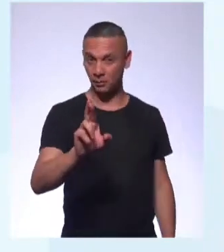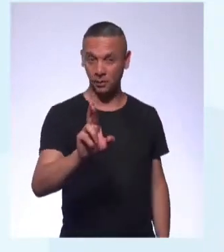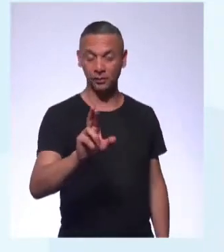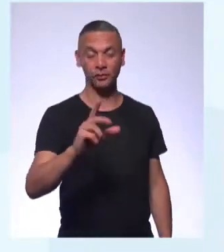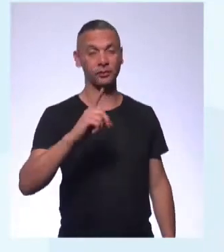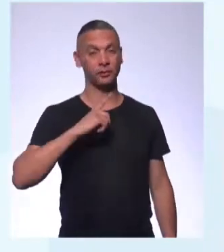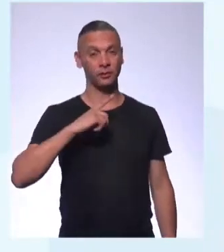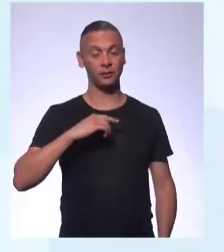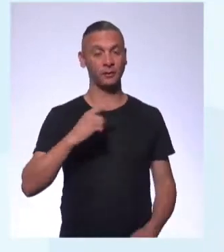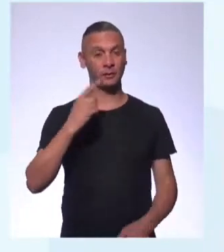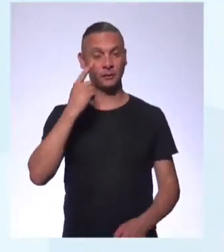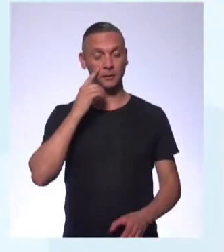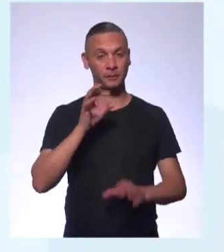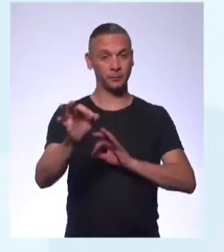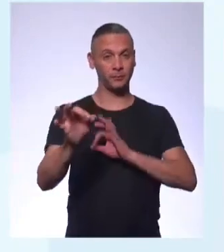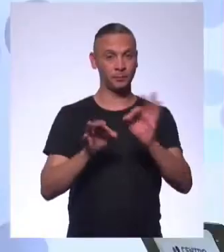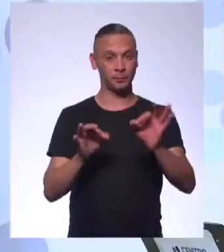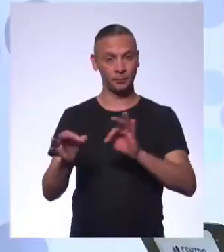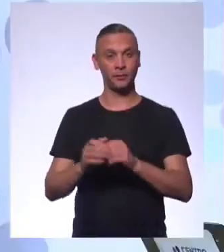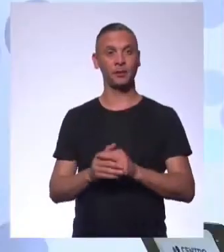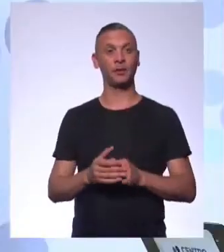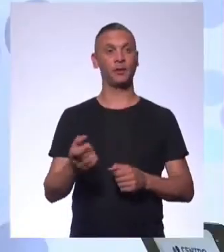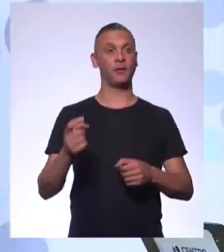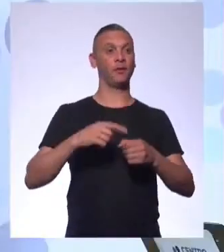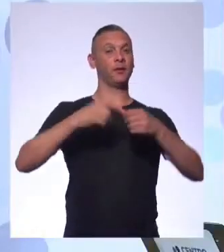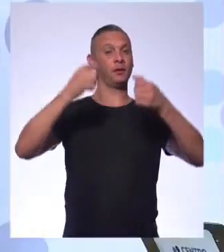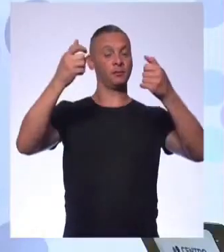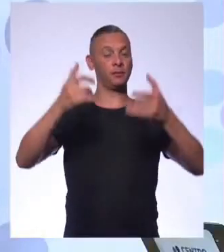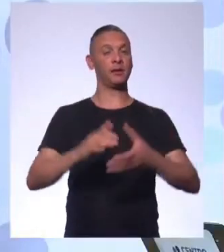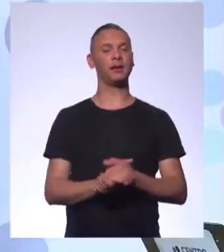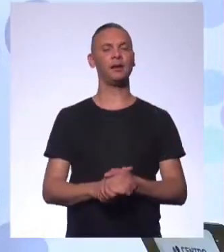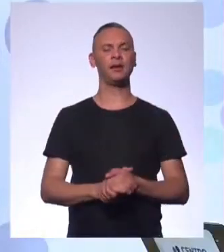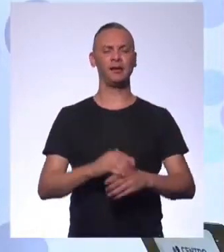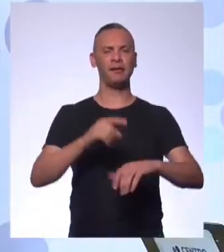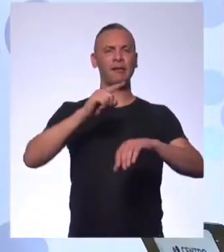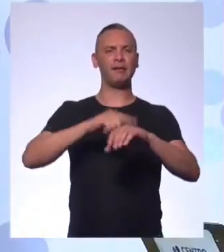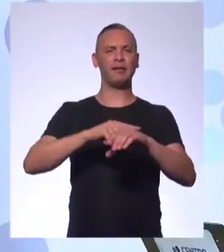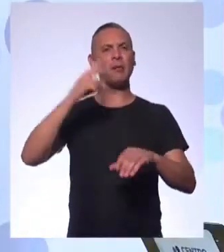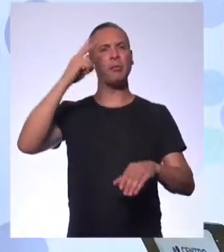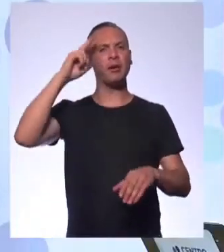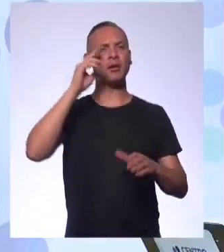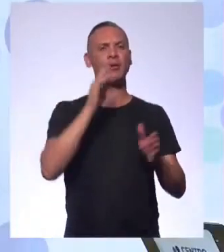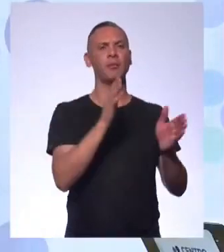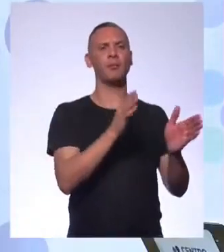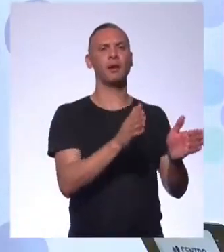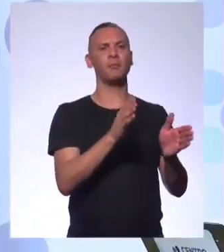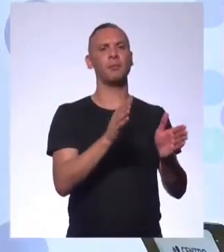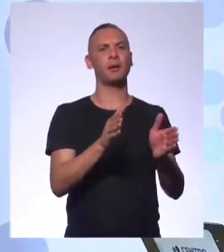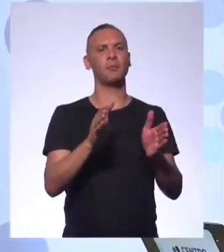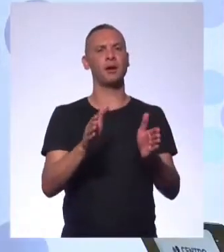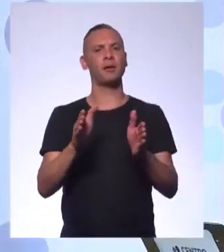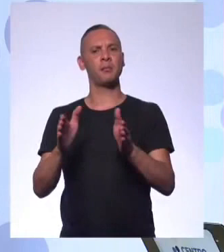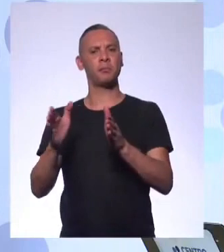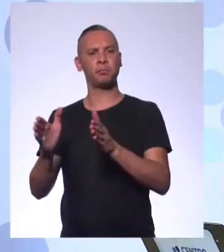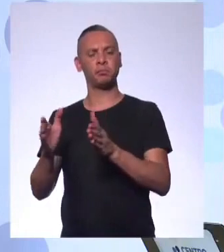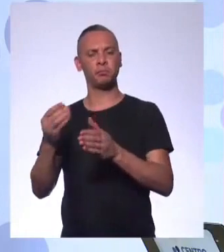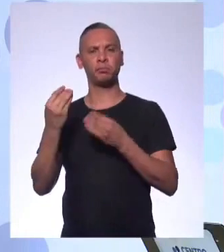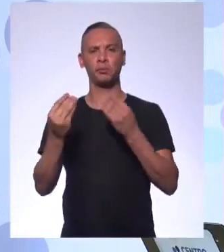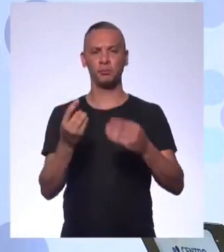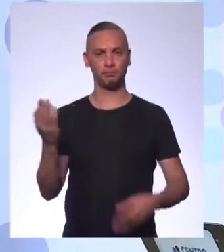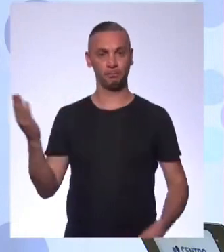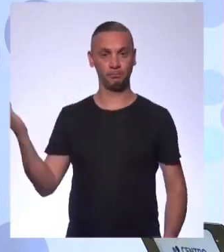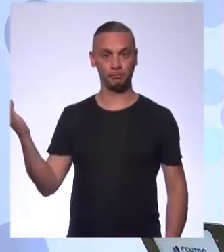vamos lá para agilizar um pouquinho a aula. Volta para mim, isso. O tempo é cronológico? Está aqui a pergunta, aqui, desse lado aqui, a pergunta. O